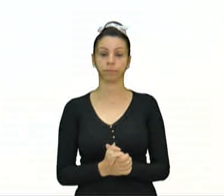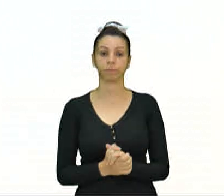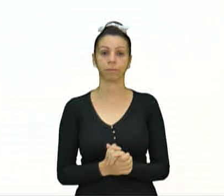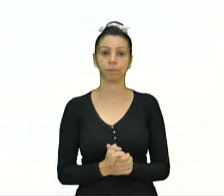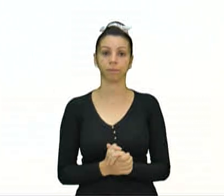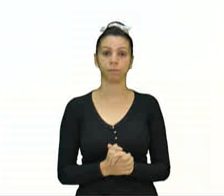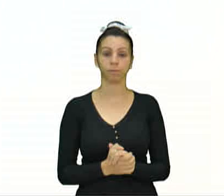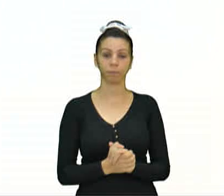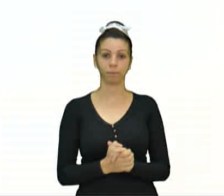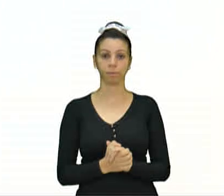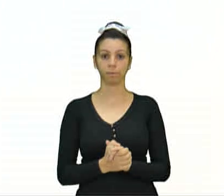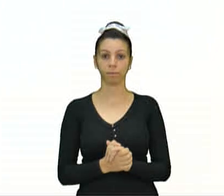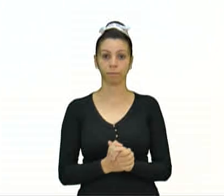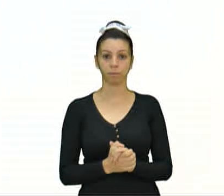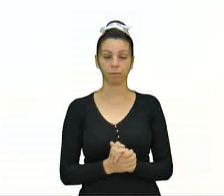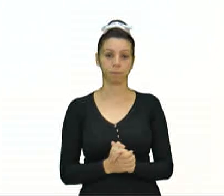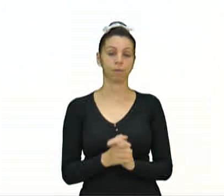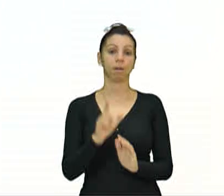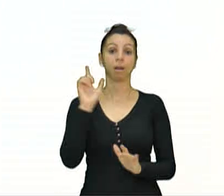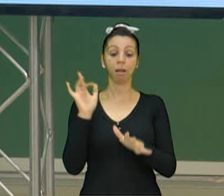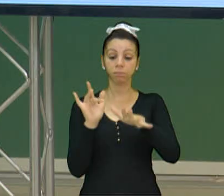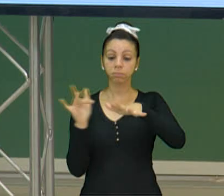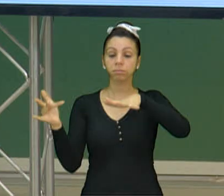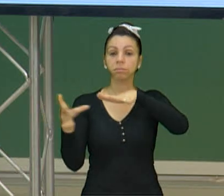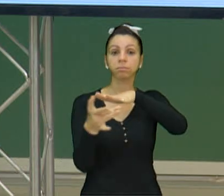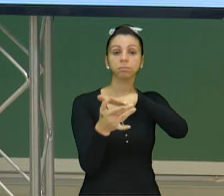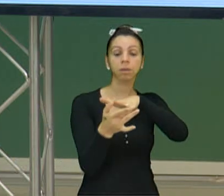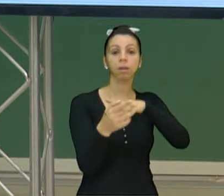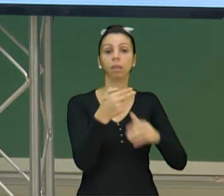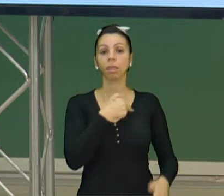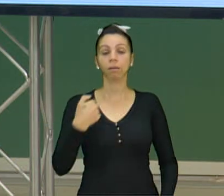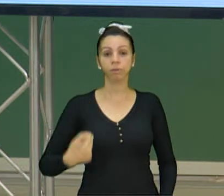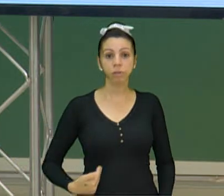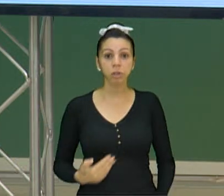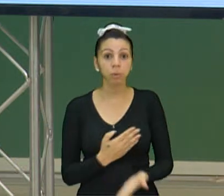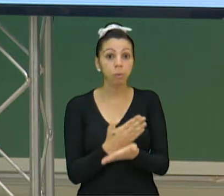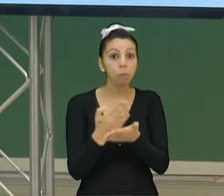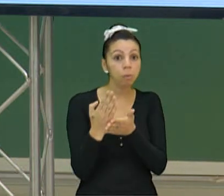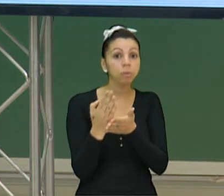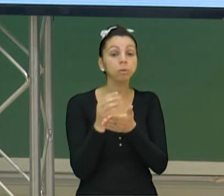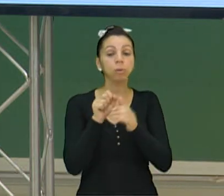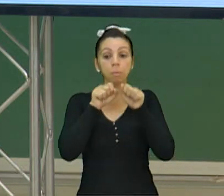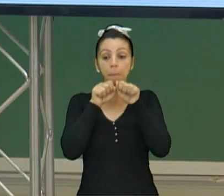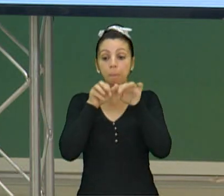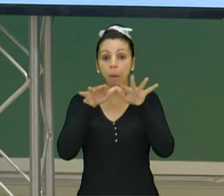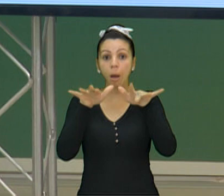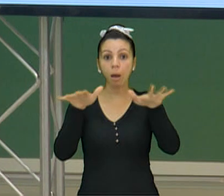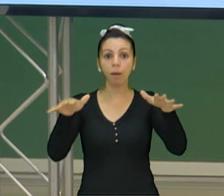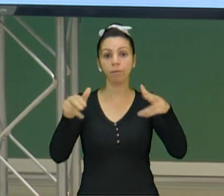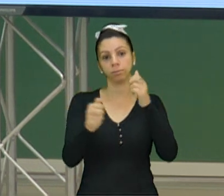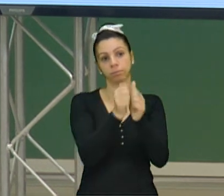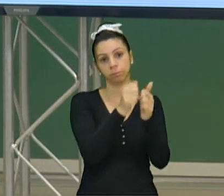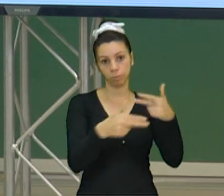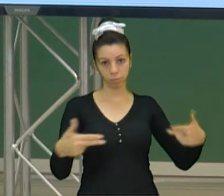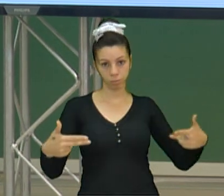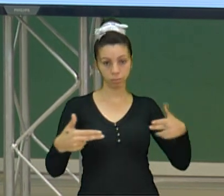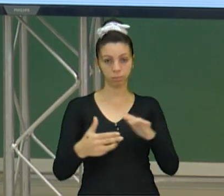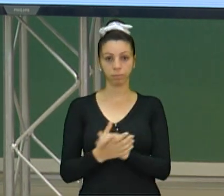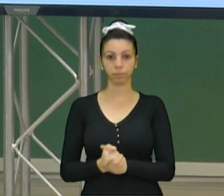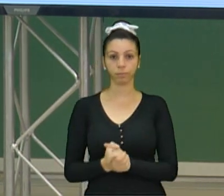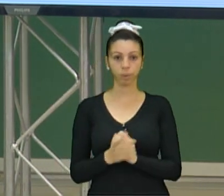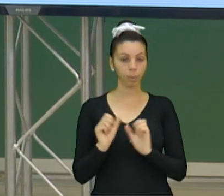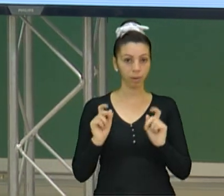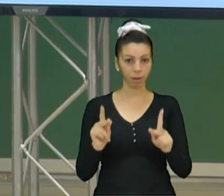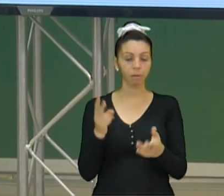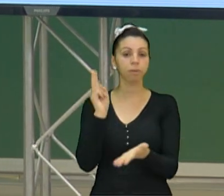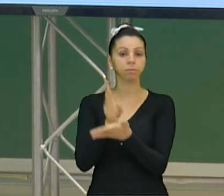ser utilizado as redes sociais para a transmissão dos jogos. Ok? Beleza, pessoal,